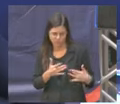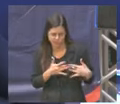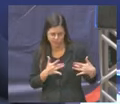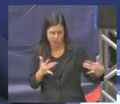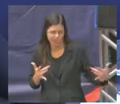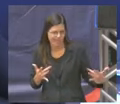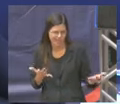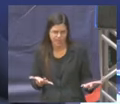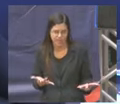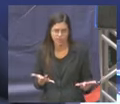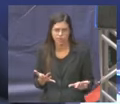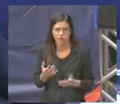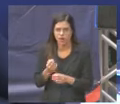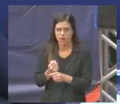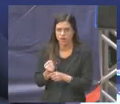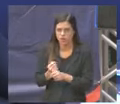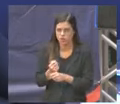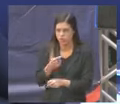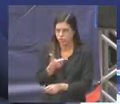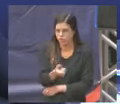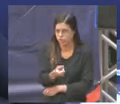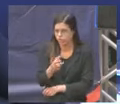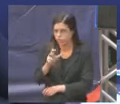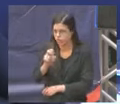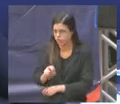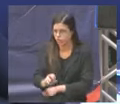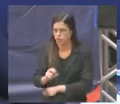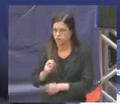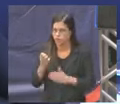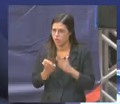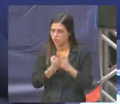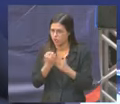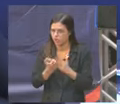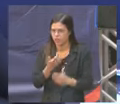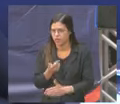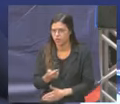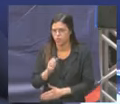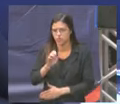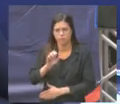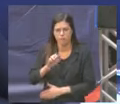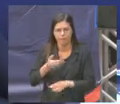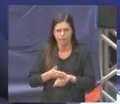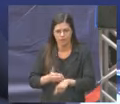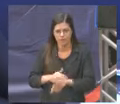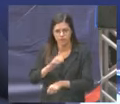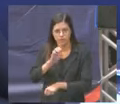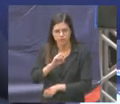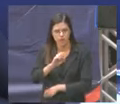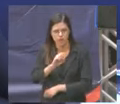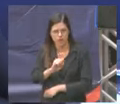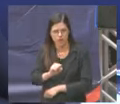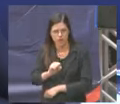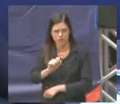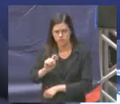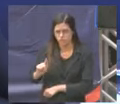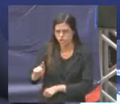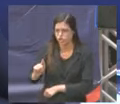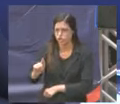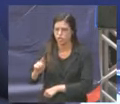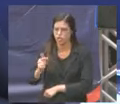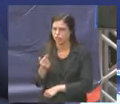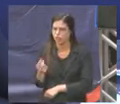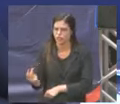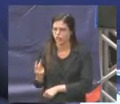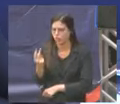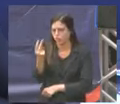em 2050 as empresas que não tiverem uma prática de ESG não vão ter valor de mercado, a subsistência dessas